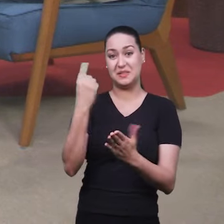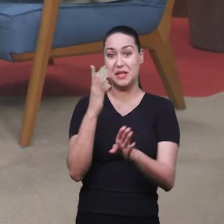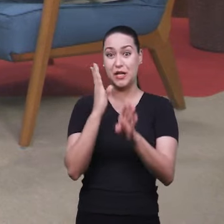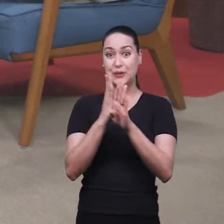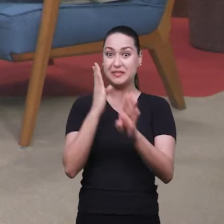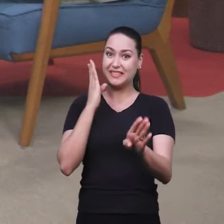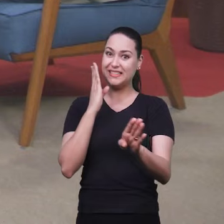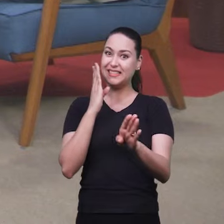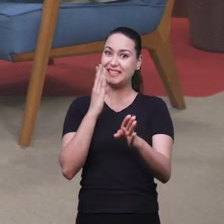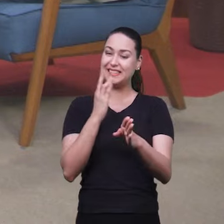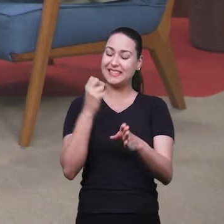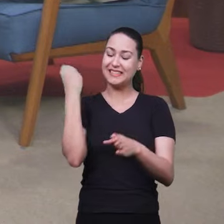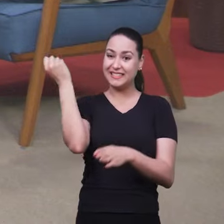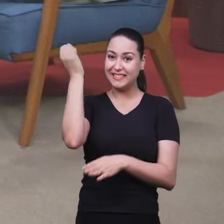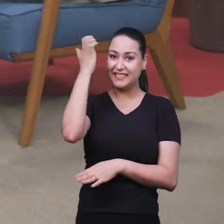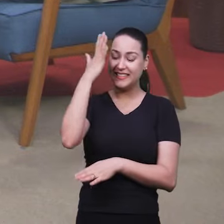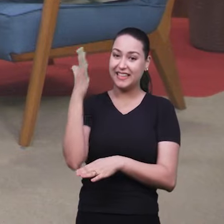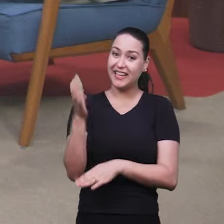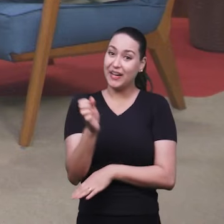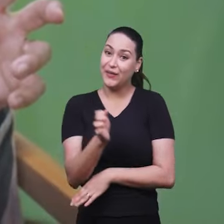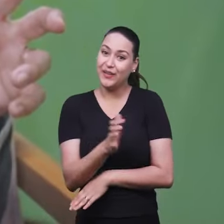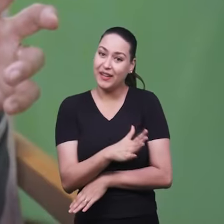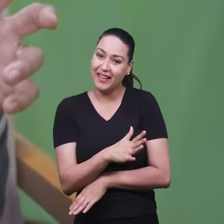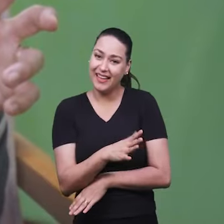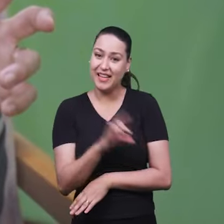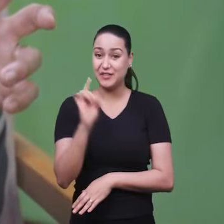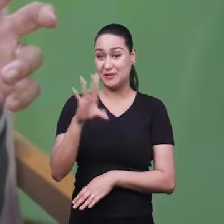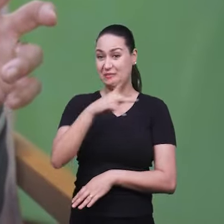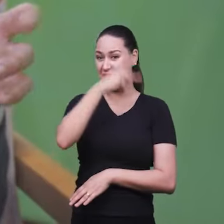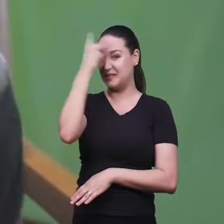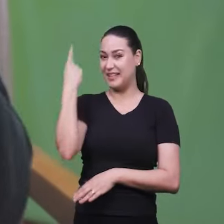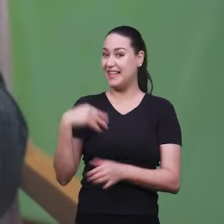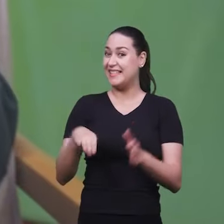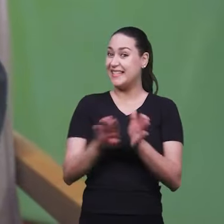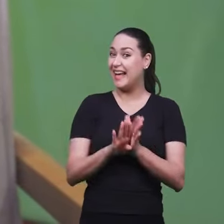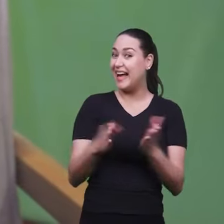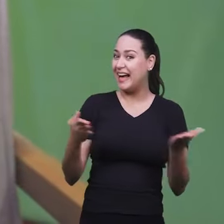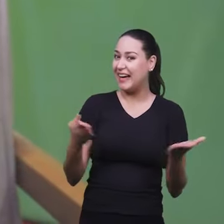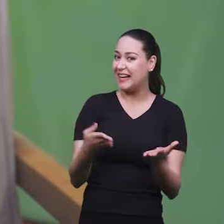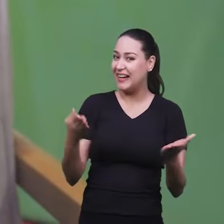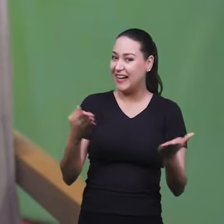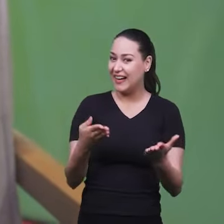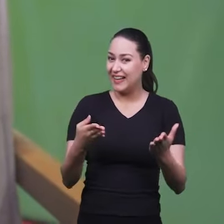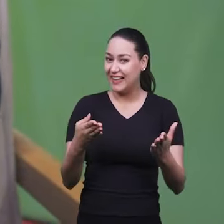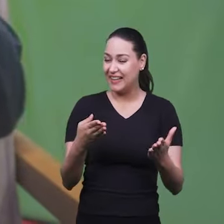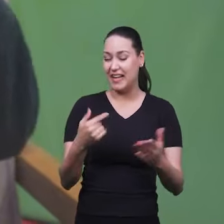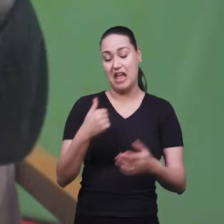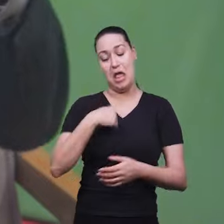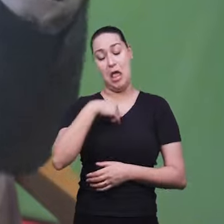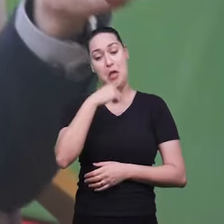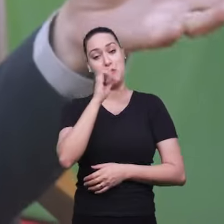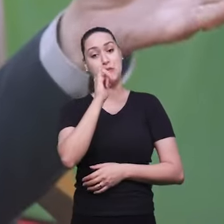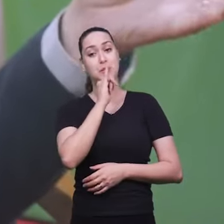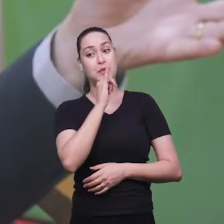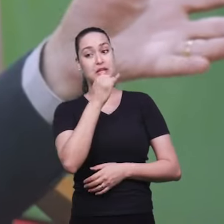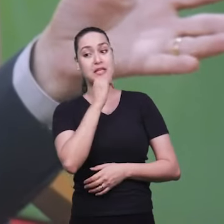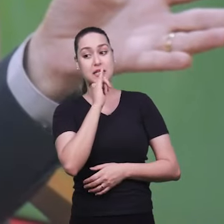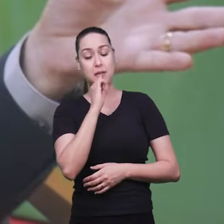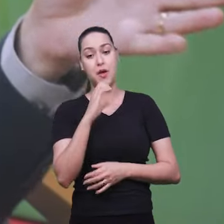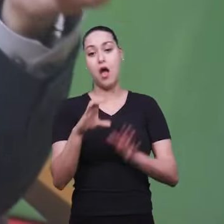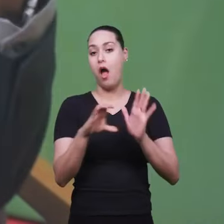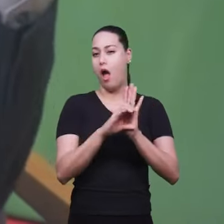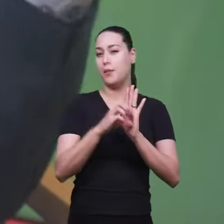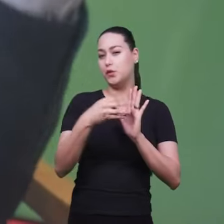coisas novas. Isso é uma bênção. Não é só para quem está chegando agora. Eu, por exemplo, né, estamos falando do